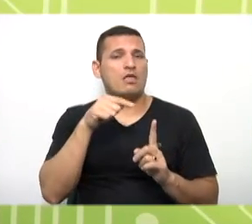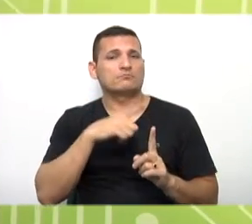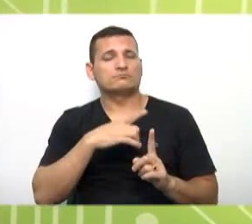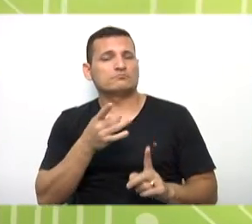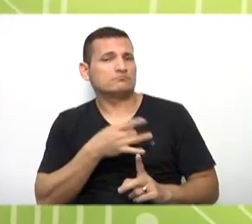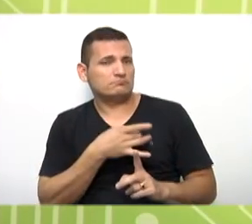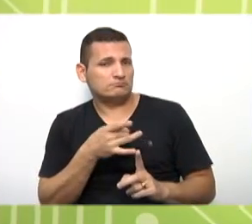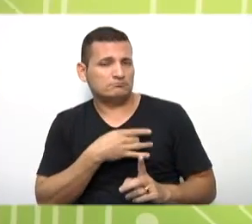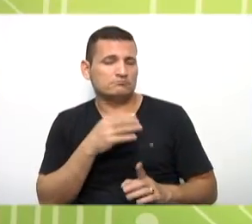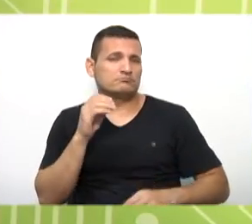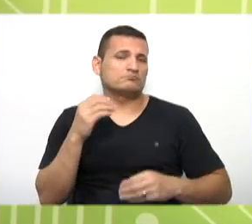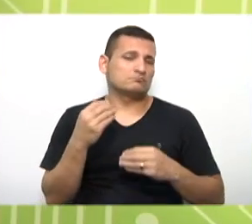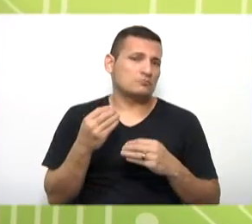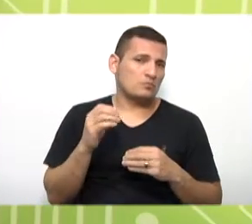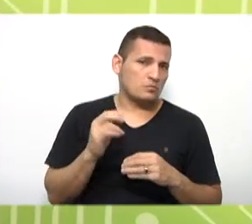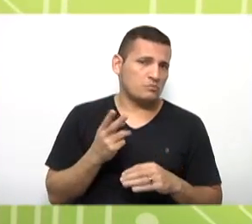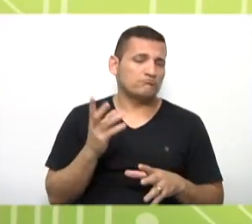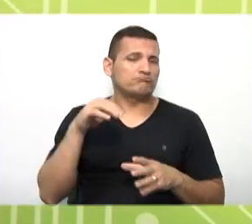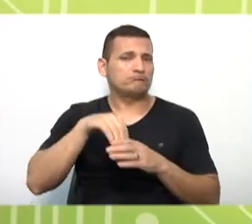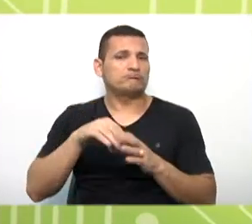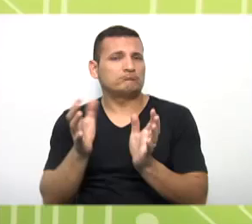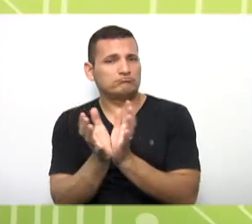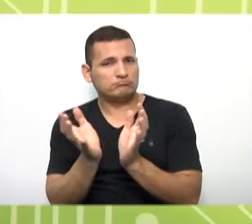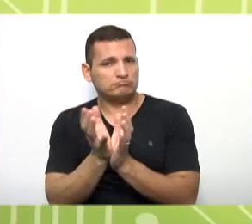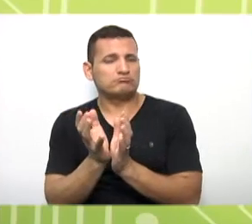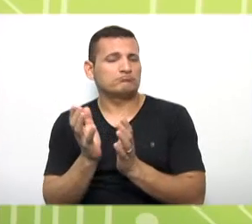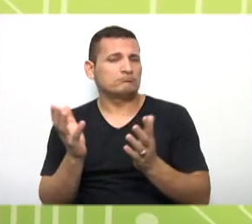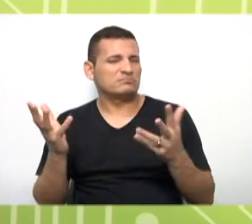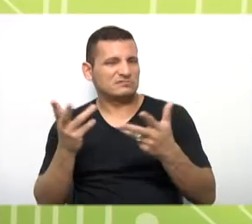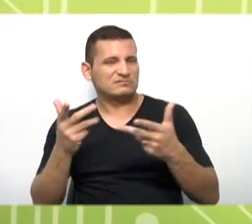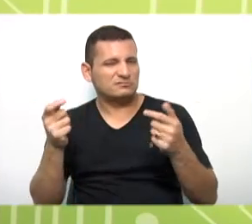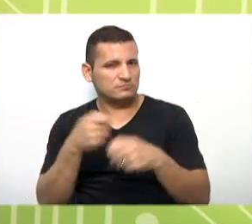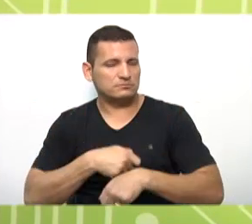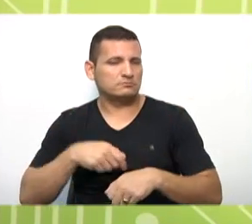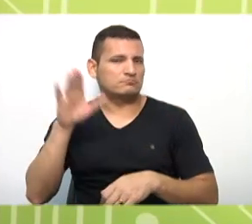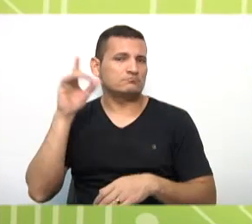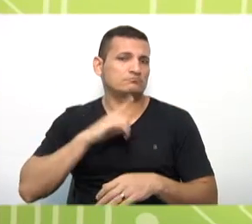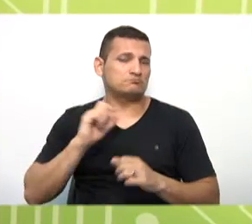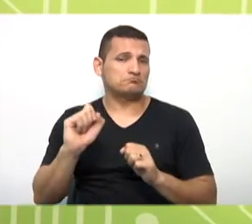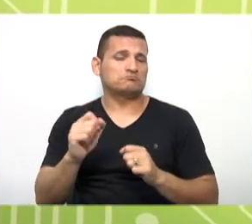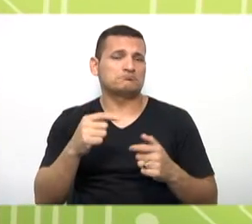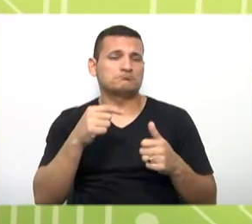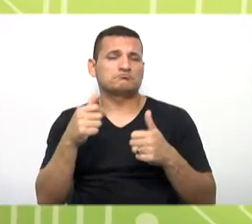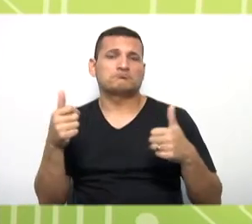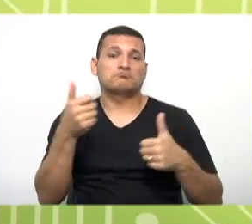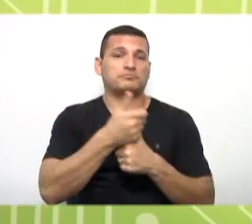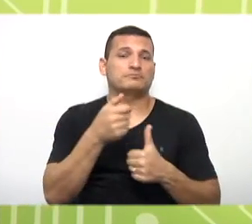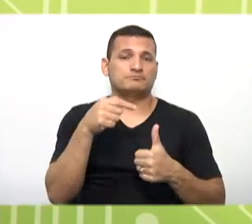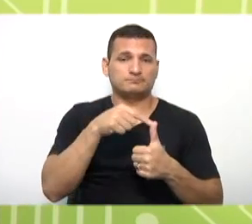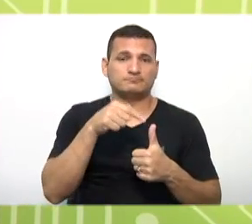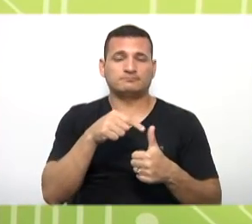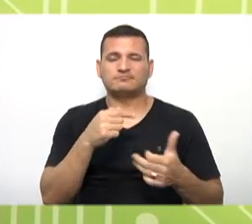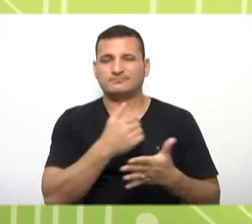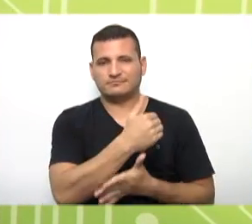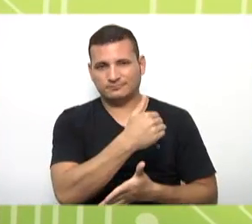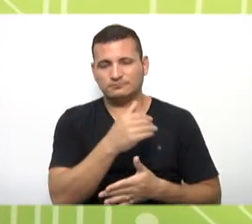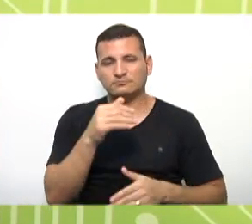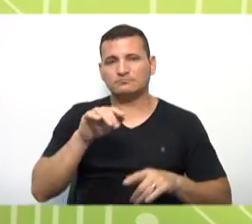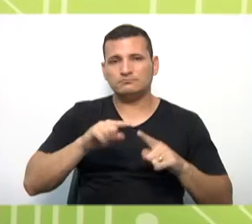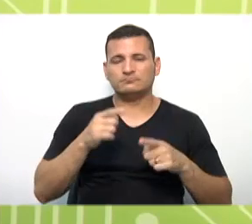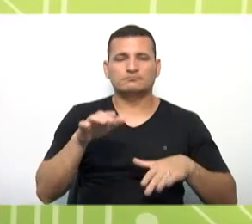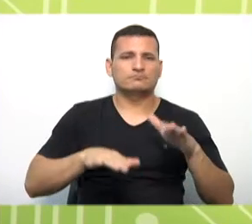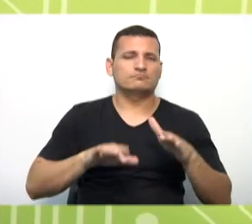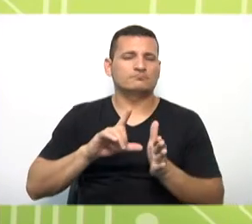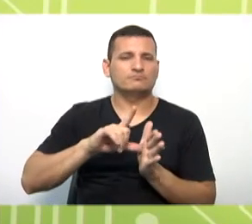alguém na equipe que é mais competente, e que ele acha que é mais competente pode tomar o lugar dele, mas às vezes isso atrasa e a gente